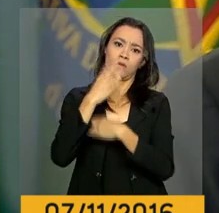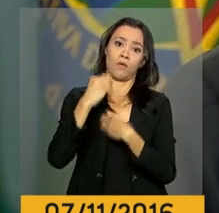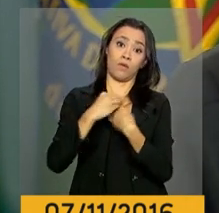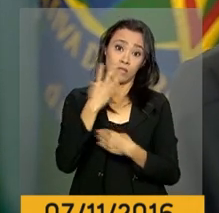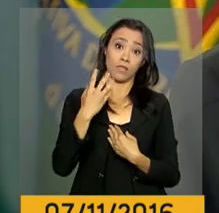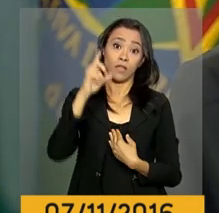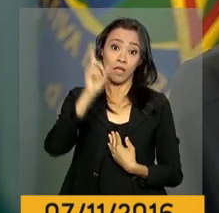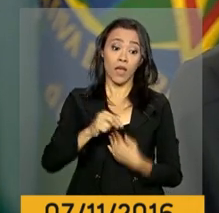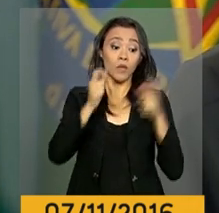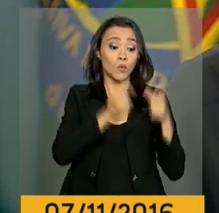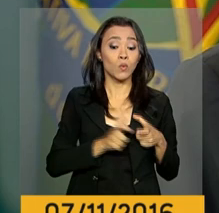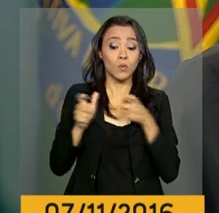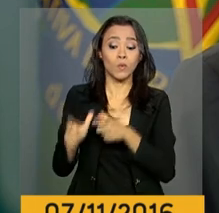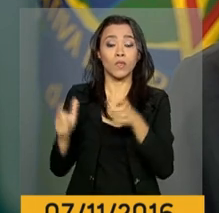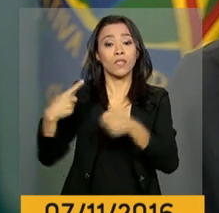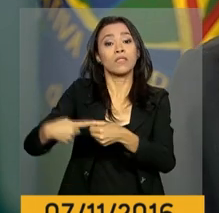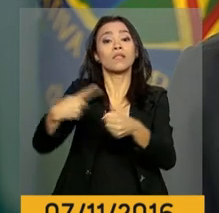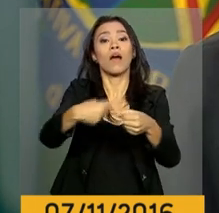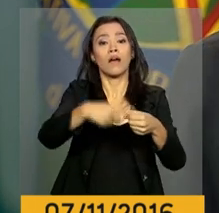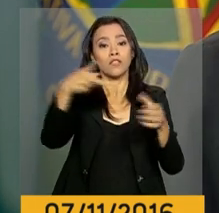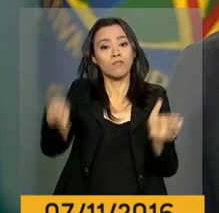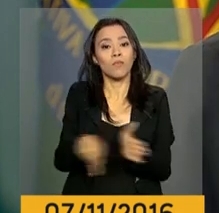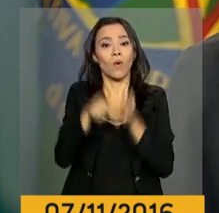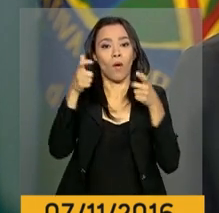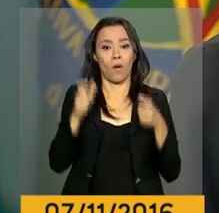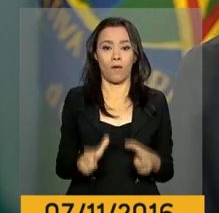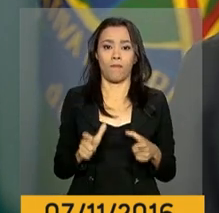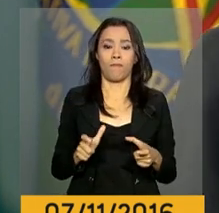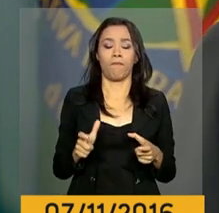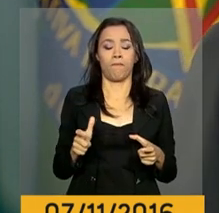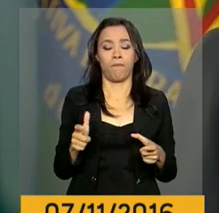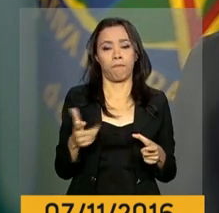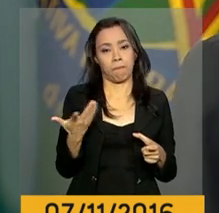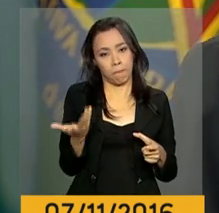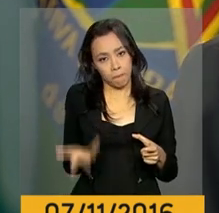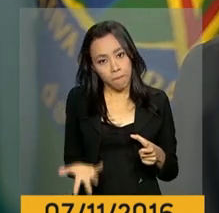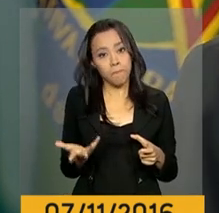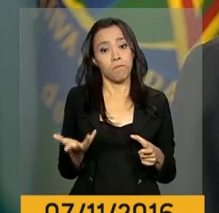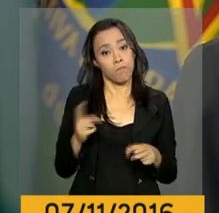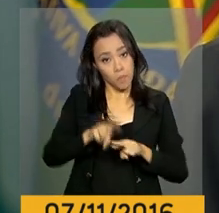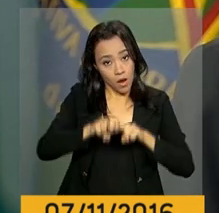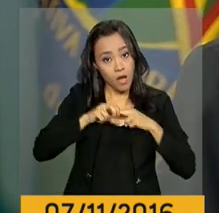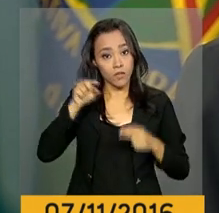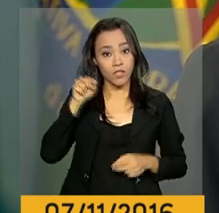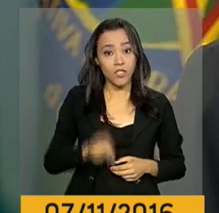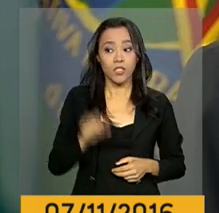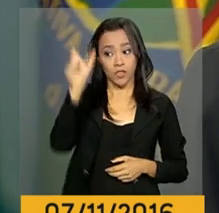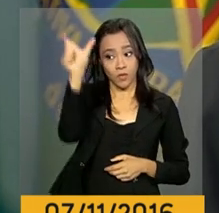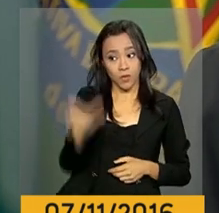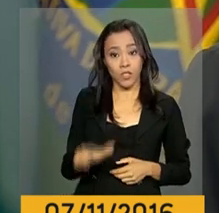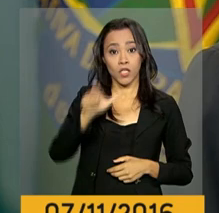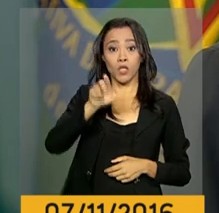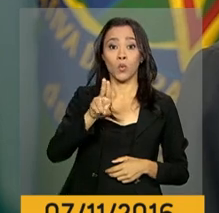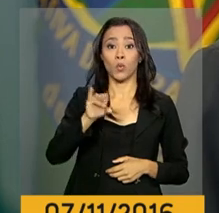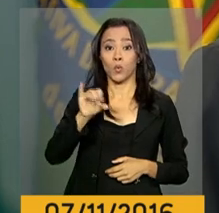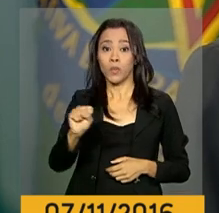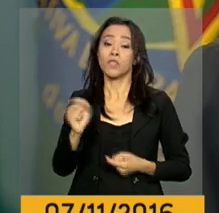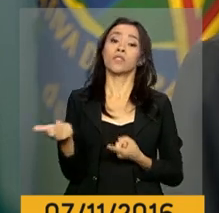pelas emissoras locais. E exata e precisamente em função disso, que o Luiz Cláudio Costa e o Paulo